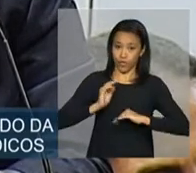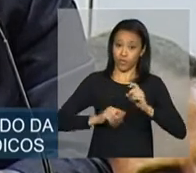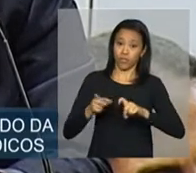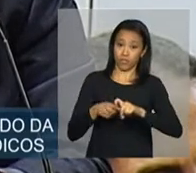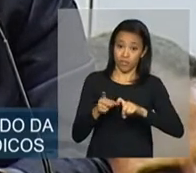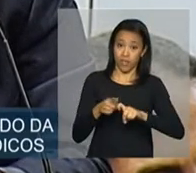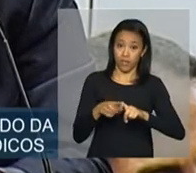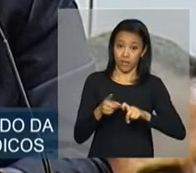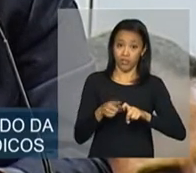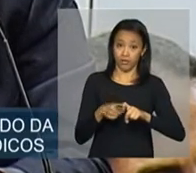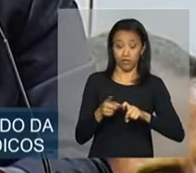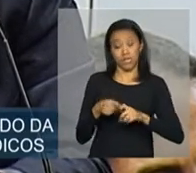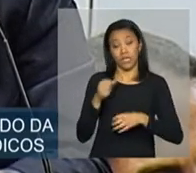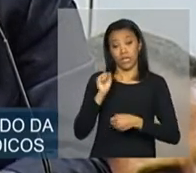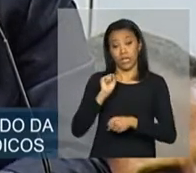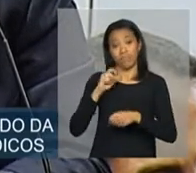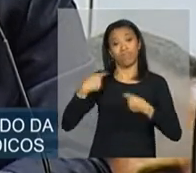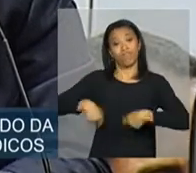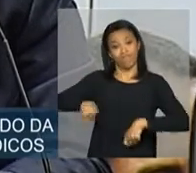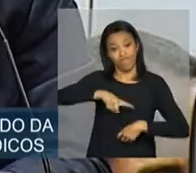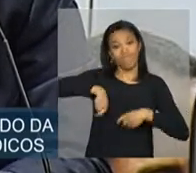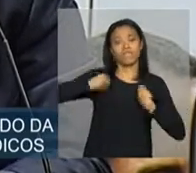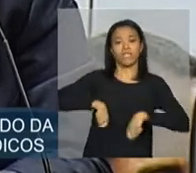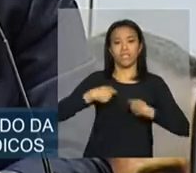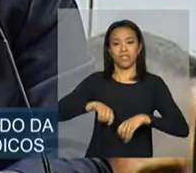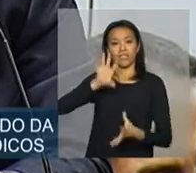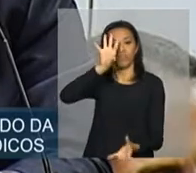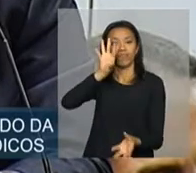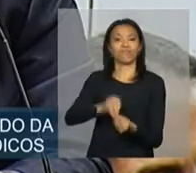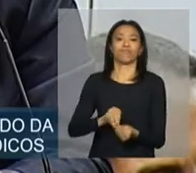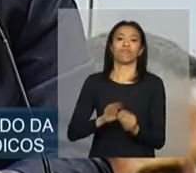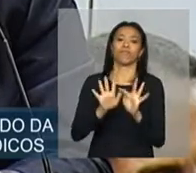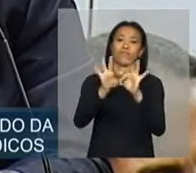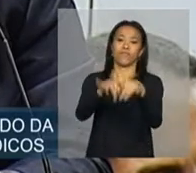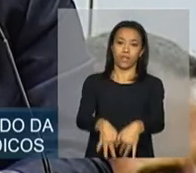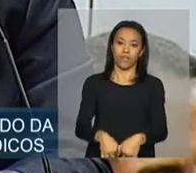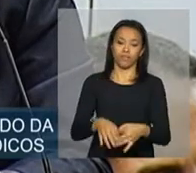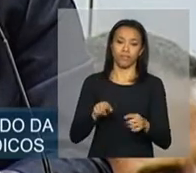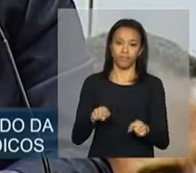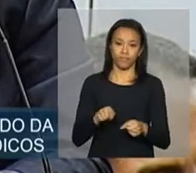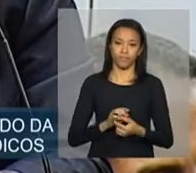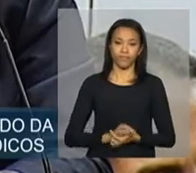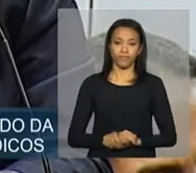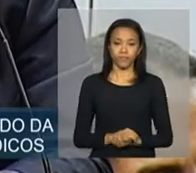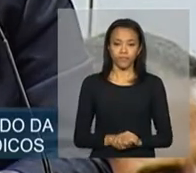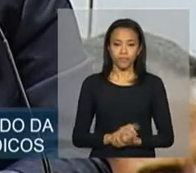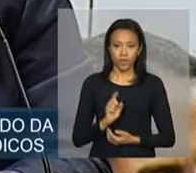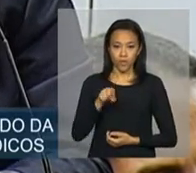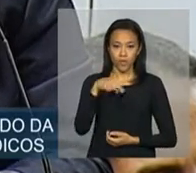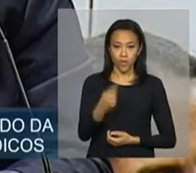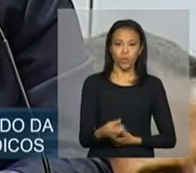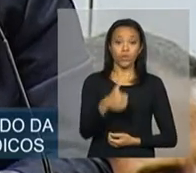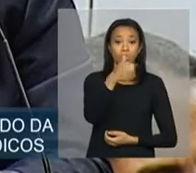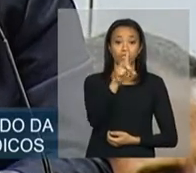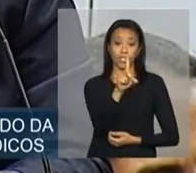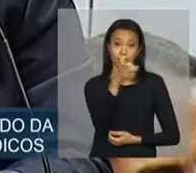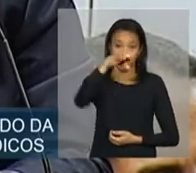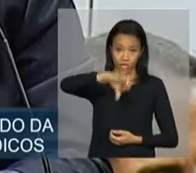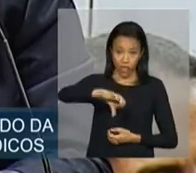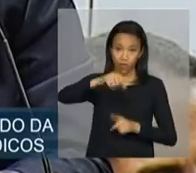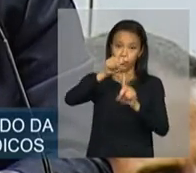de de profissionais uns dias fora que precisa concluir essa última etapa próximo o 19 de Agosto